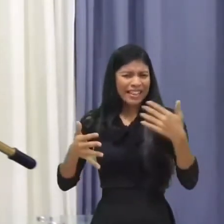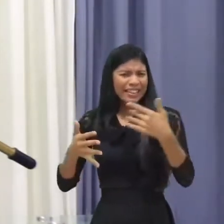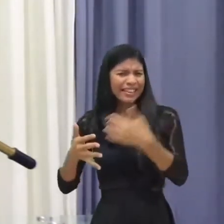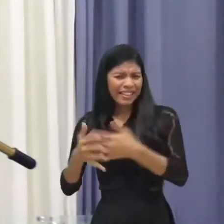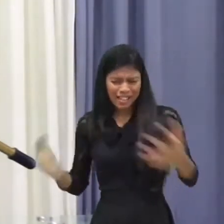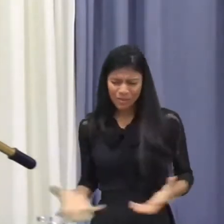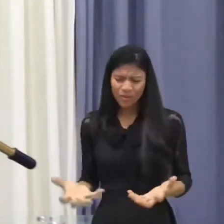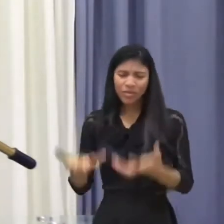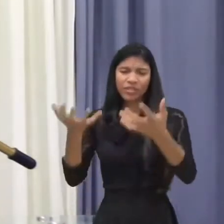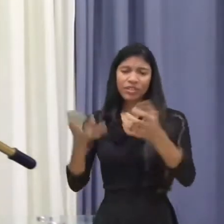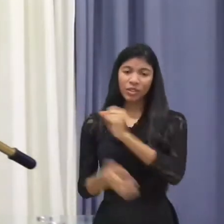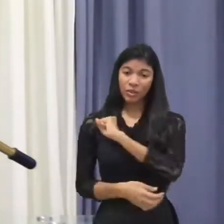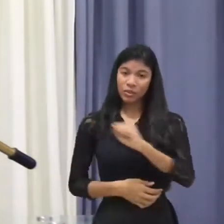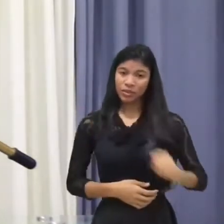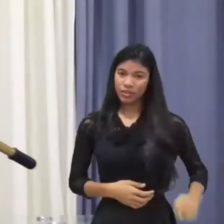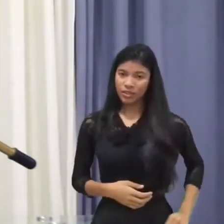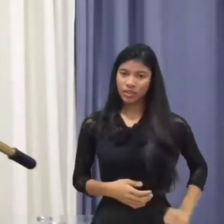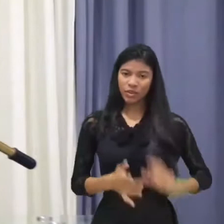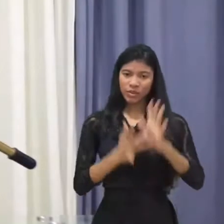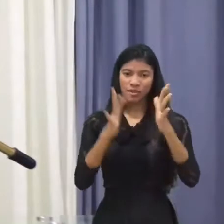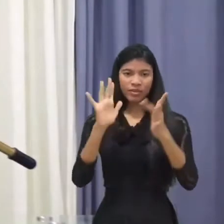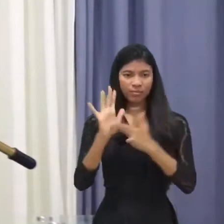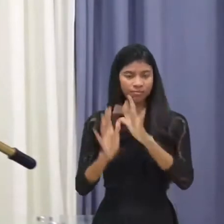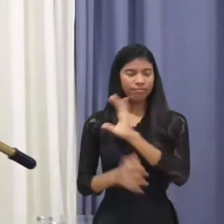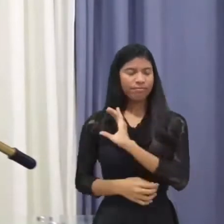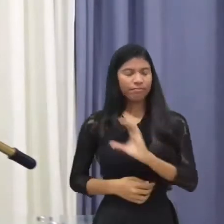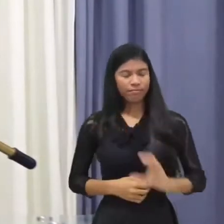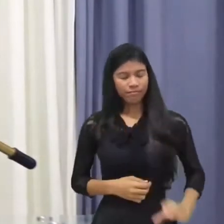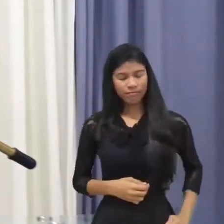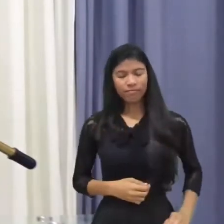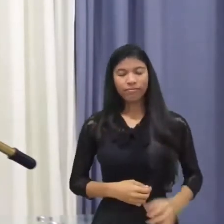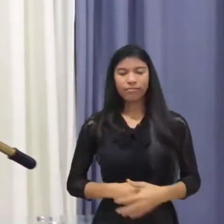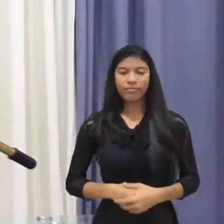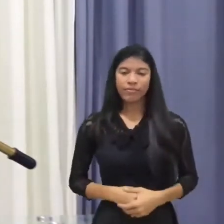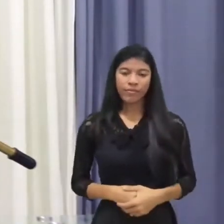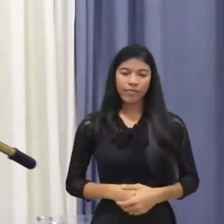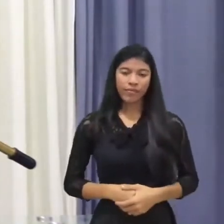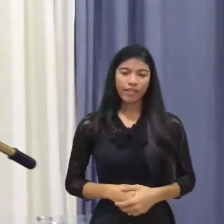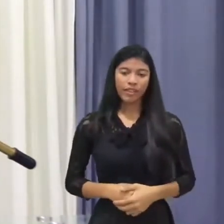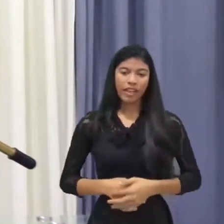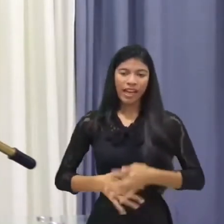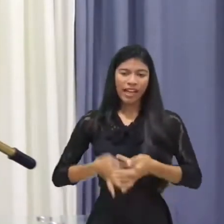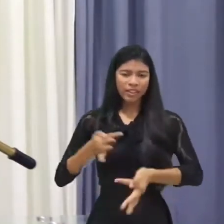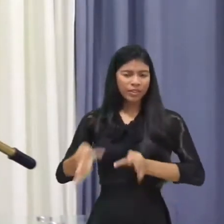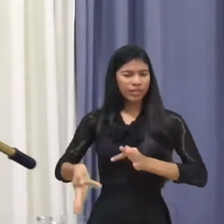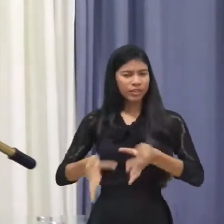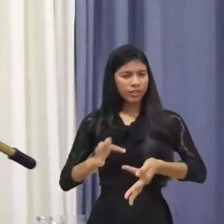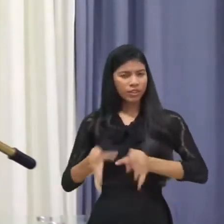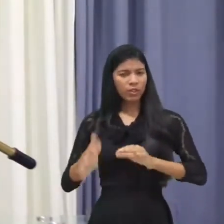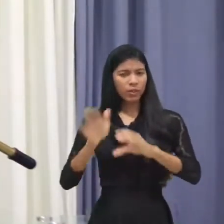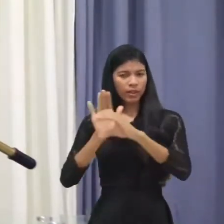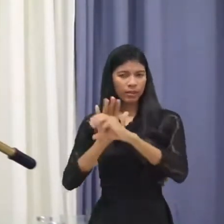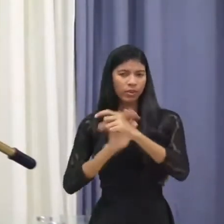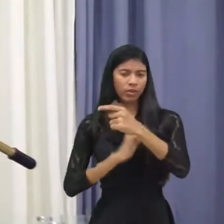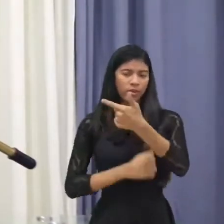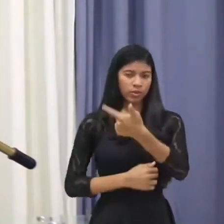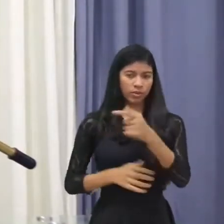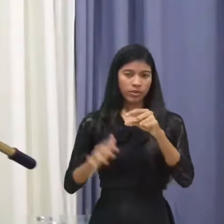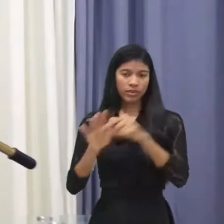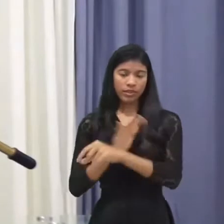Senhor Jesus Cristo. Tito, no capítulo 2, verso 13, vai dizer: